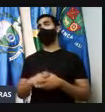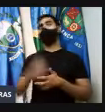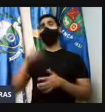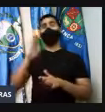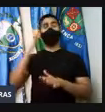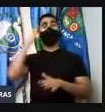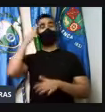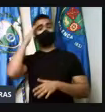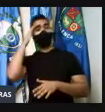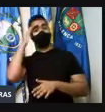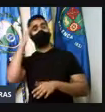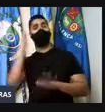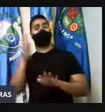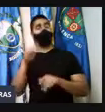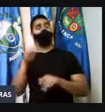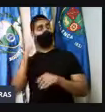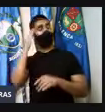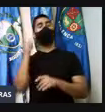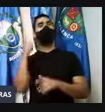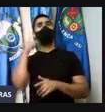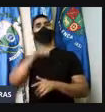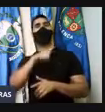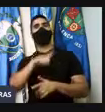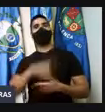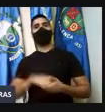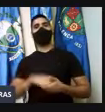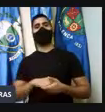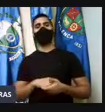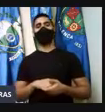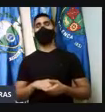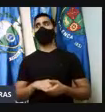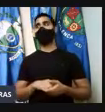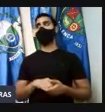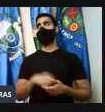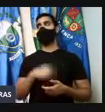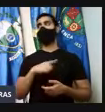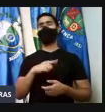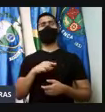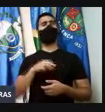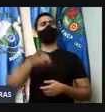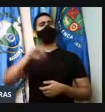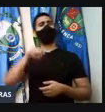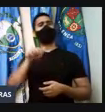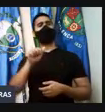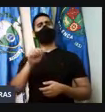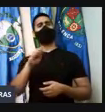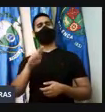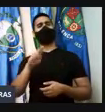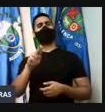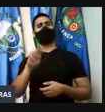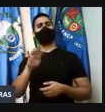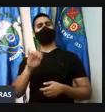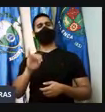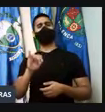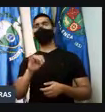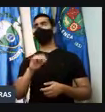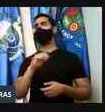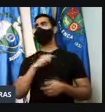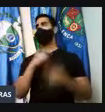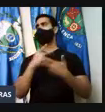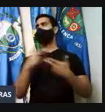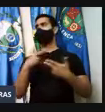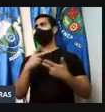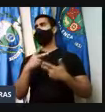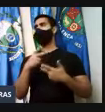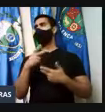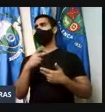a procuradora. O que aconteceu? Tinha um jabuti no projeto, presidente. Tinha um jabuti. Tinha uma coisa aí, um jabuti em cima